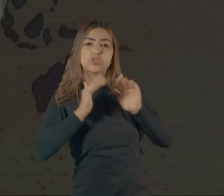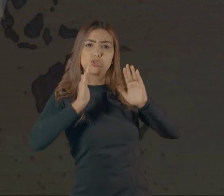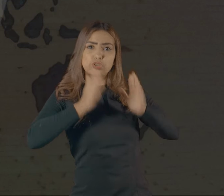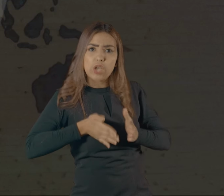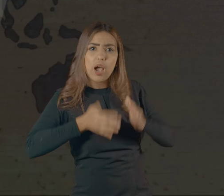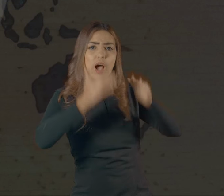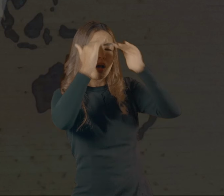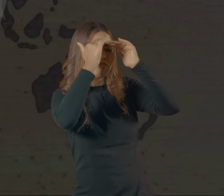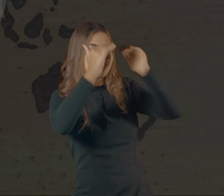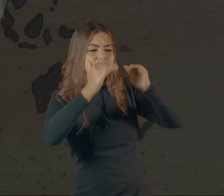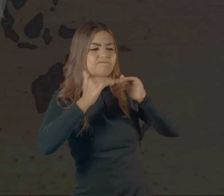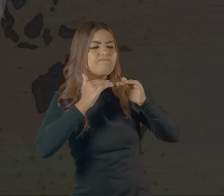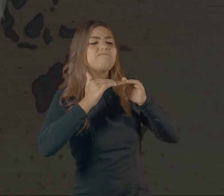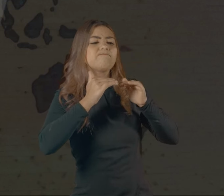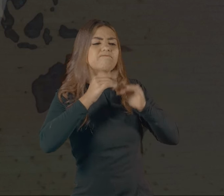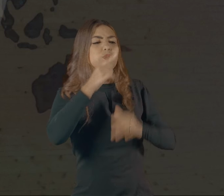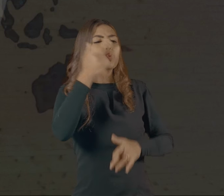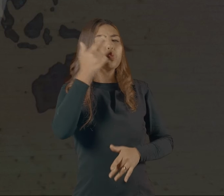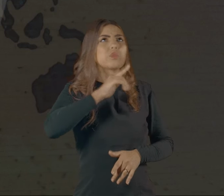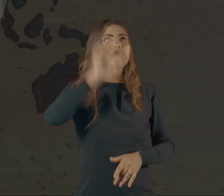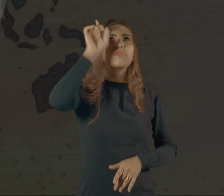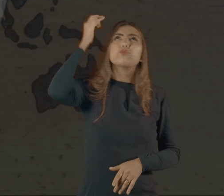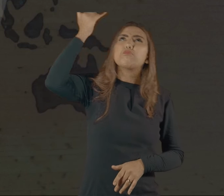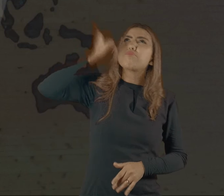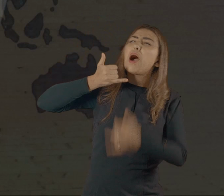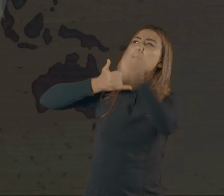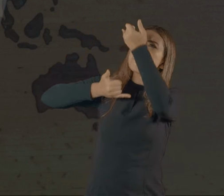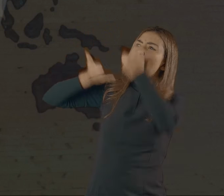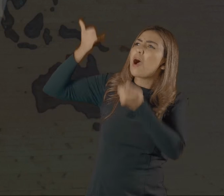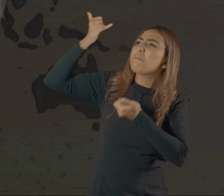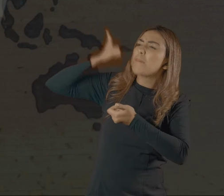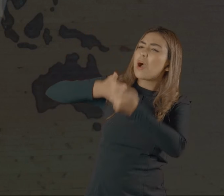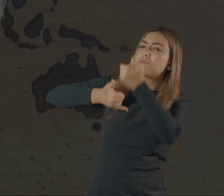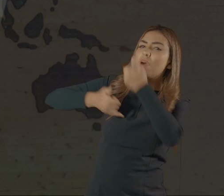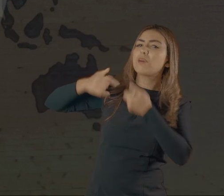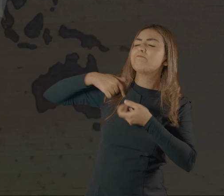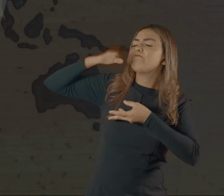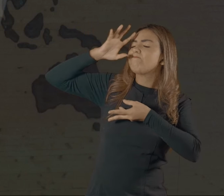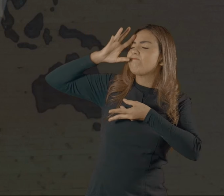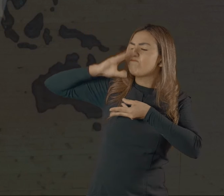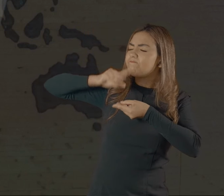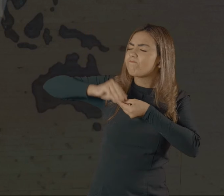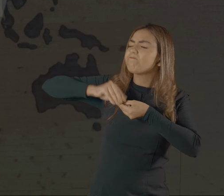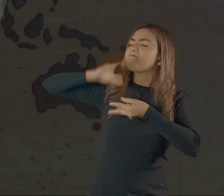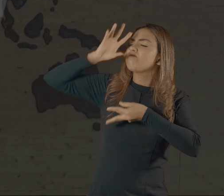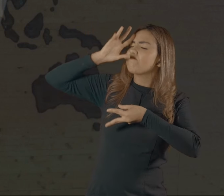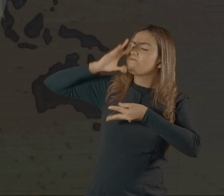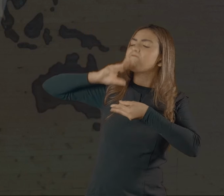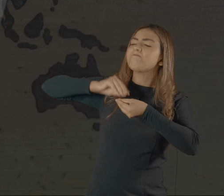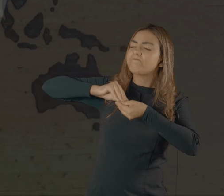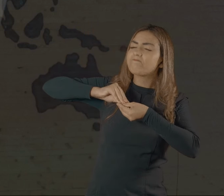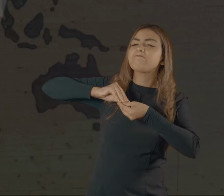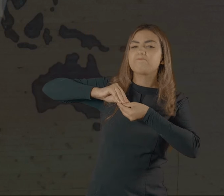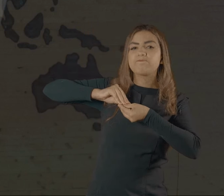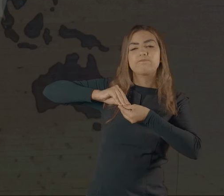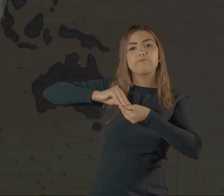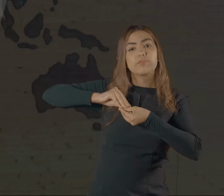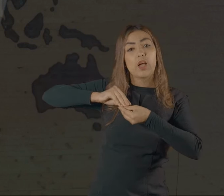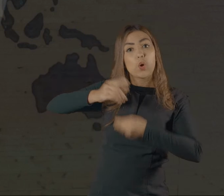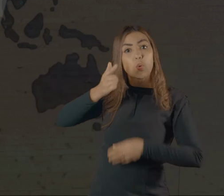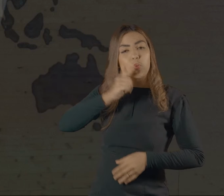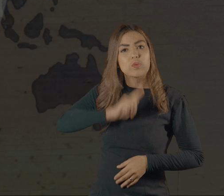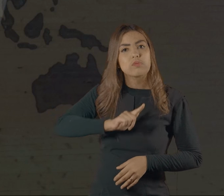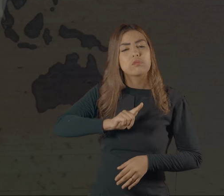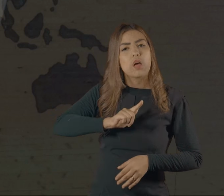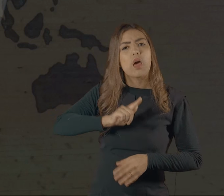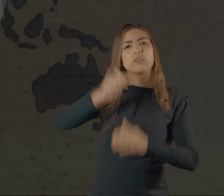de guardar todos os seus mandamentos, diga guardar, que hoje ordeno, o Senhor teu Deus te